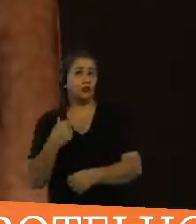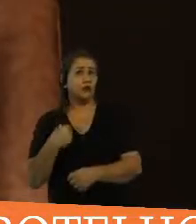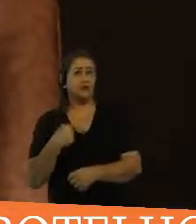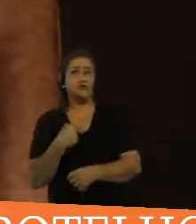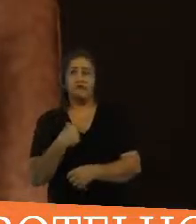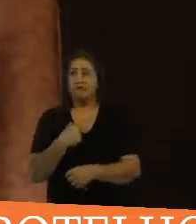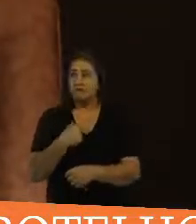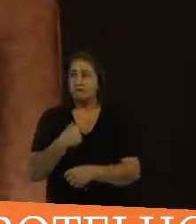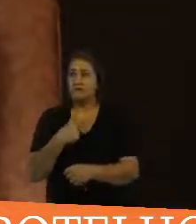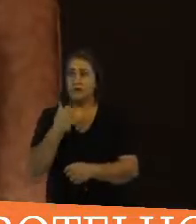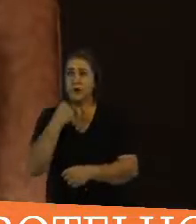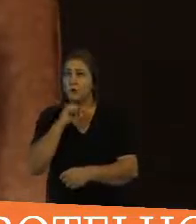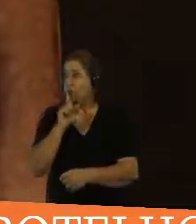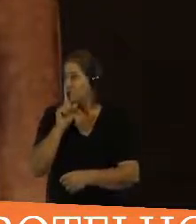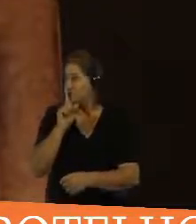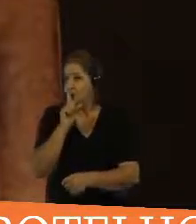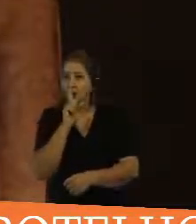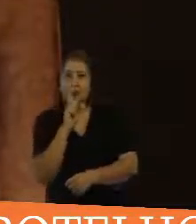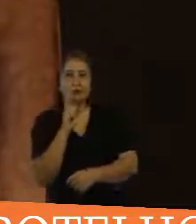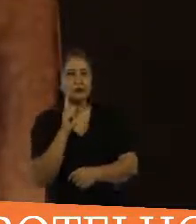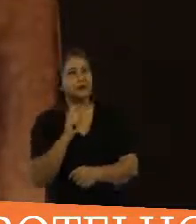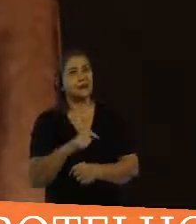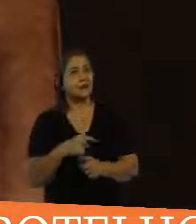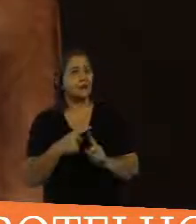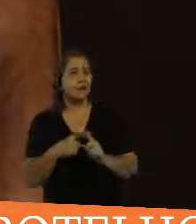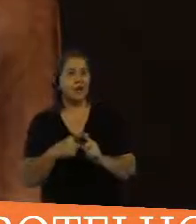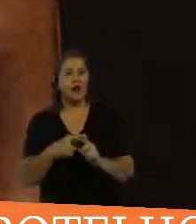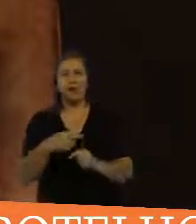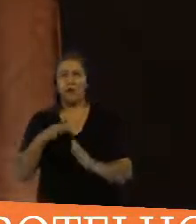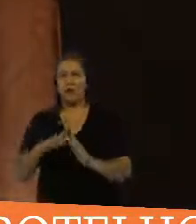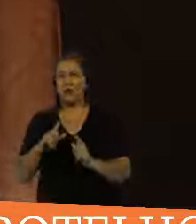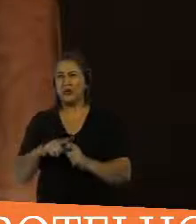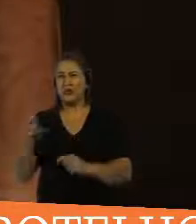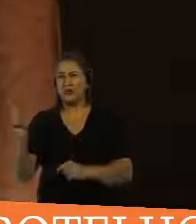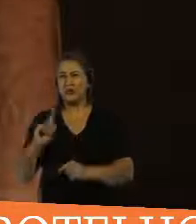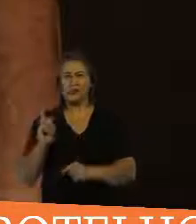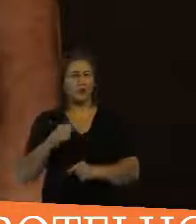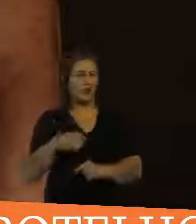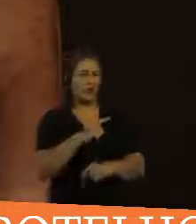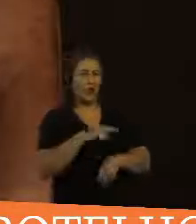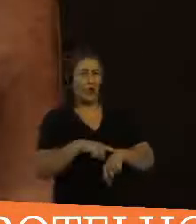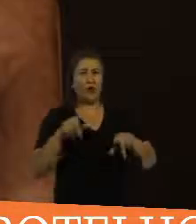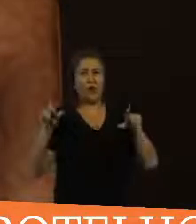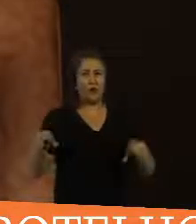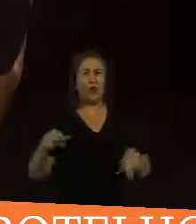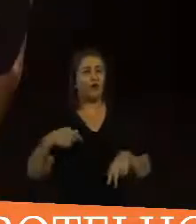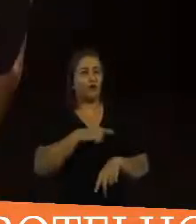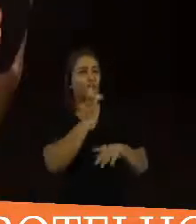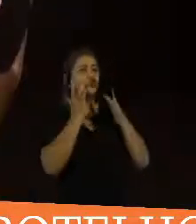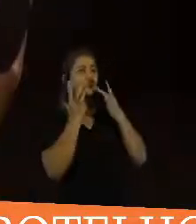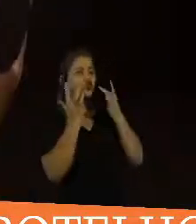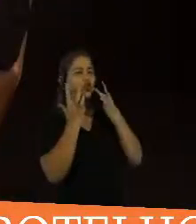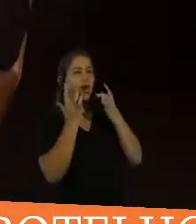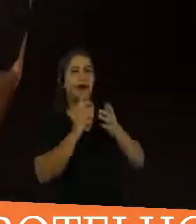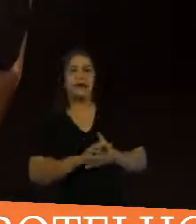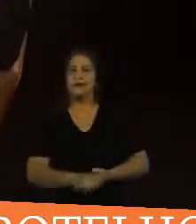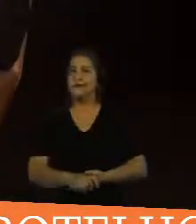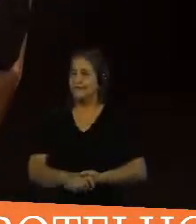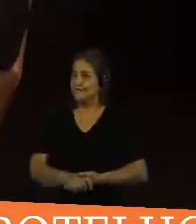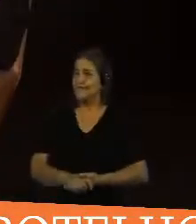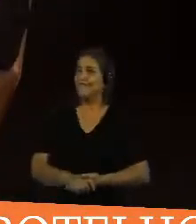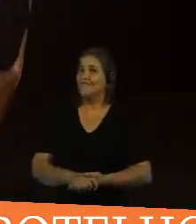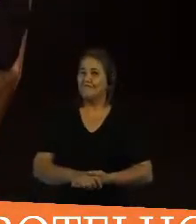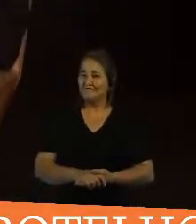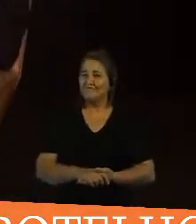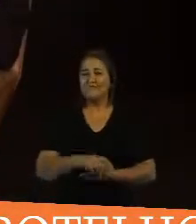que escondido da minha mãe, porque eu tive que deixar de ir na igreja para ir ao teatro, era no mesmo horário. E foi curioso, porque